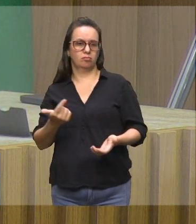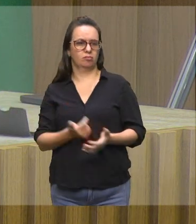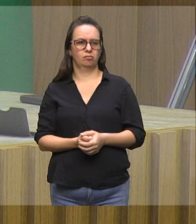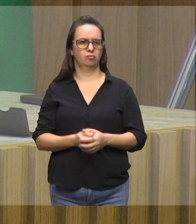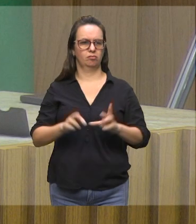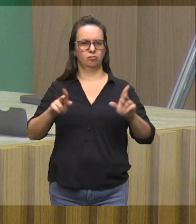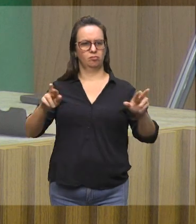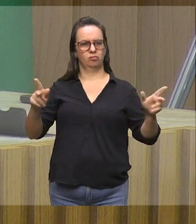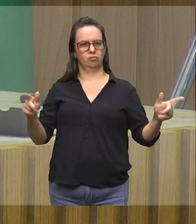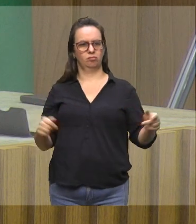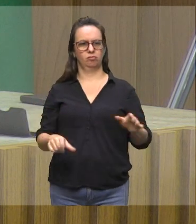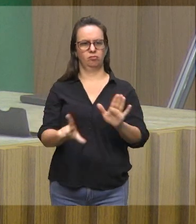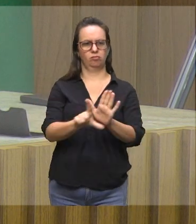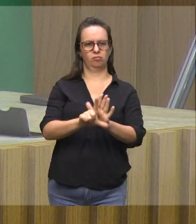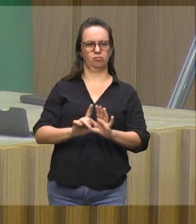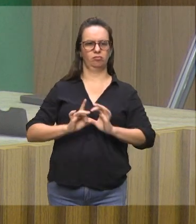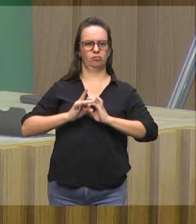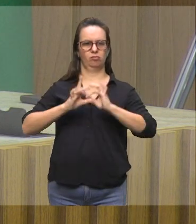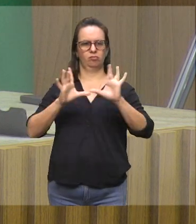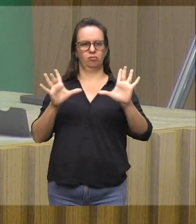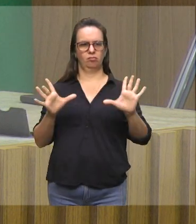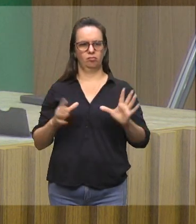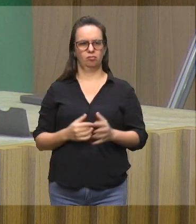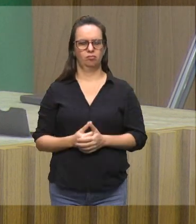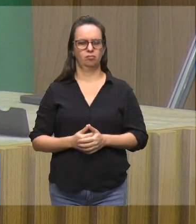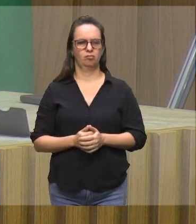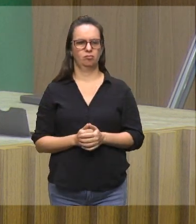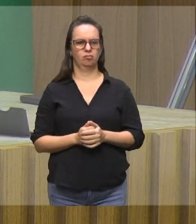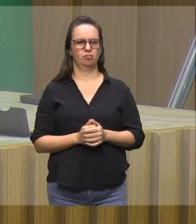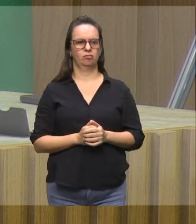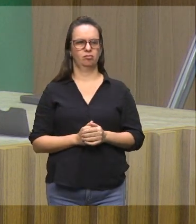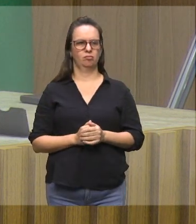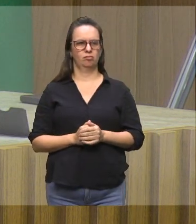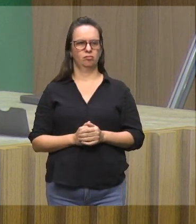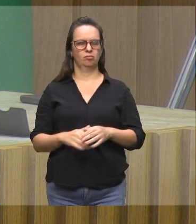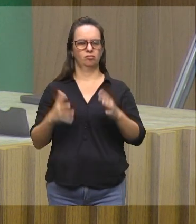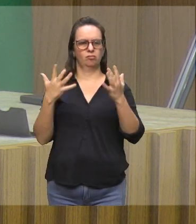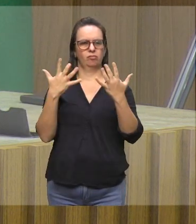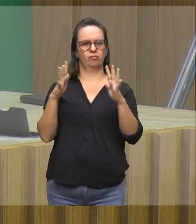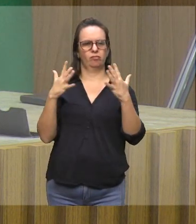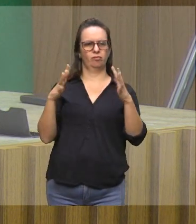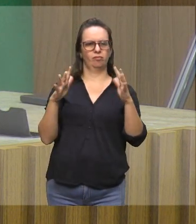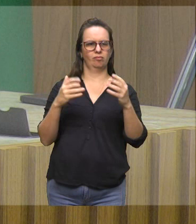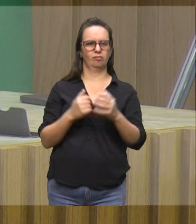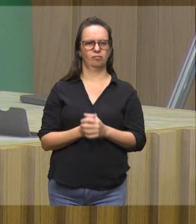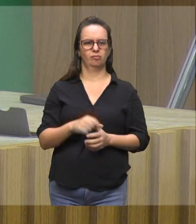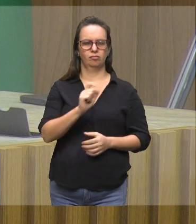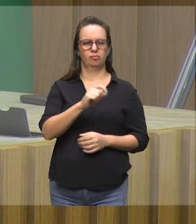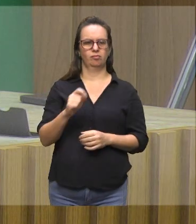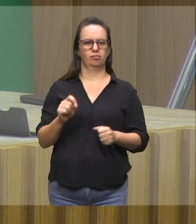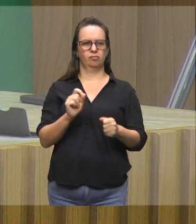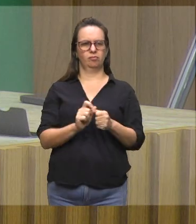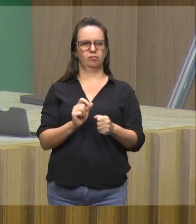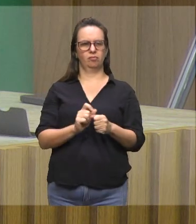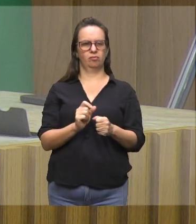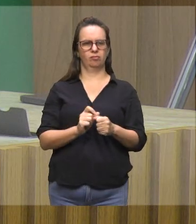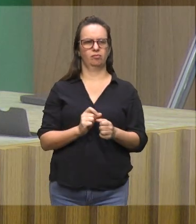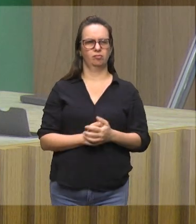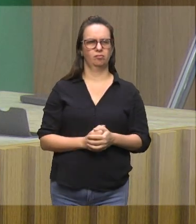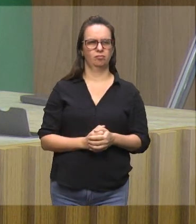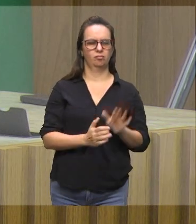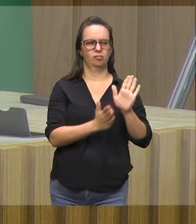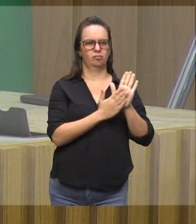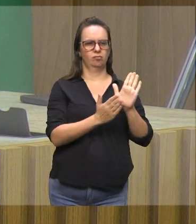legislação nos permite. Então, faço aqui os parabéns aos propositores dessa proposta de